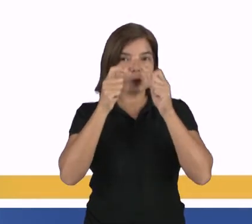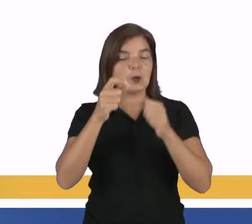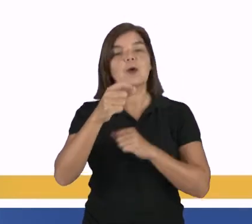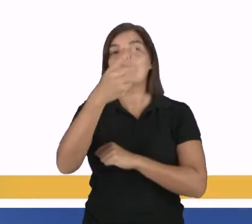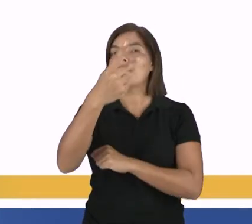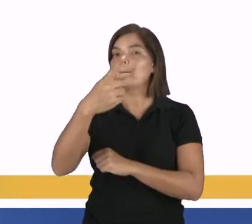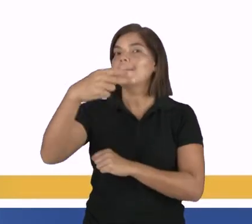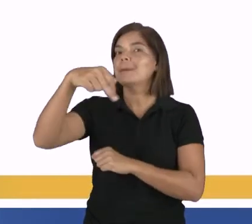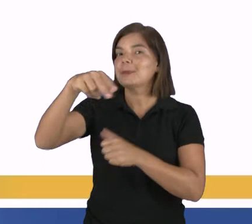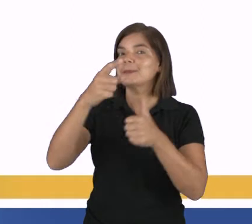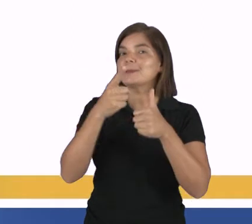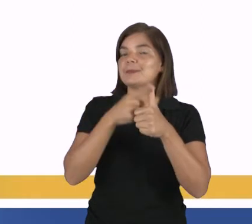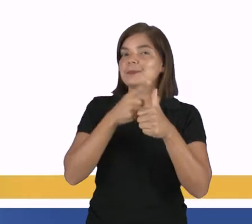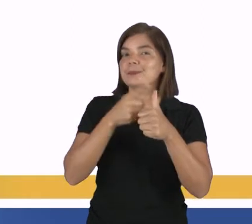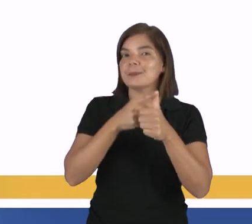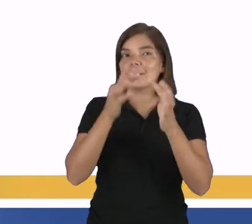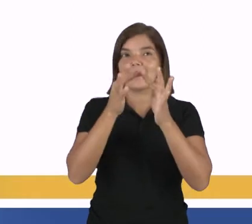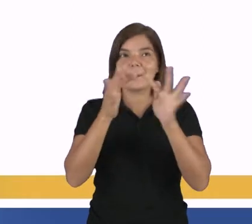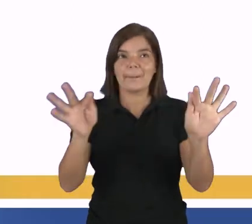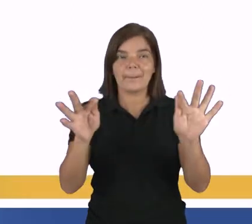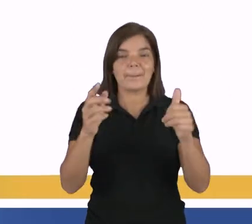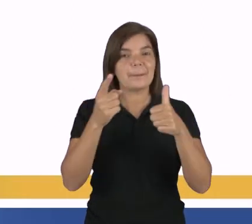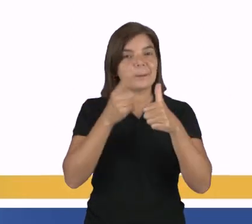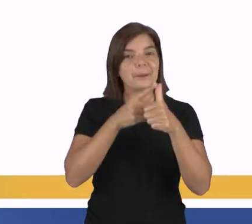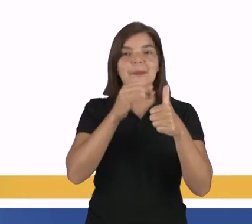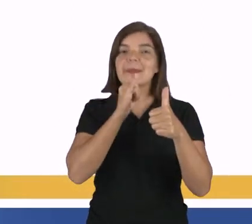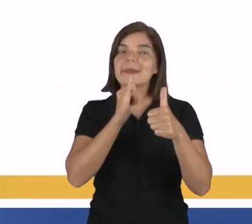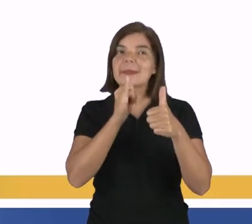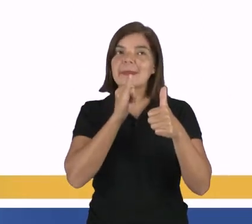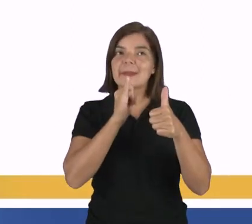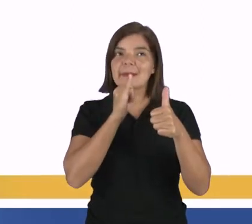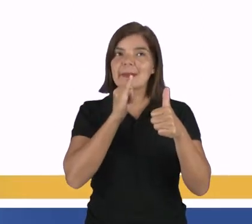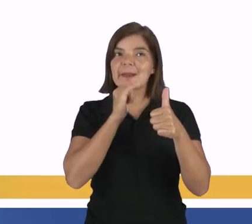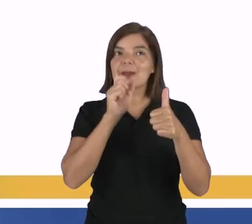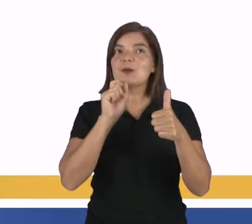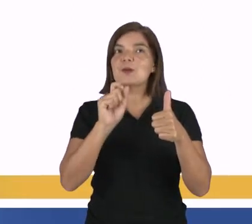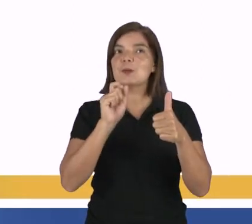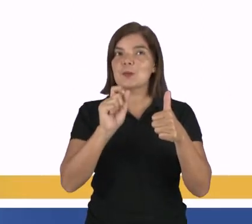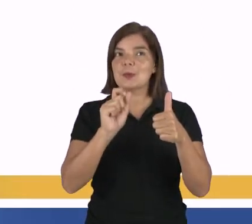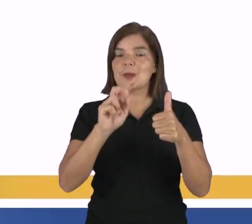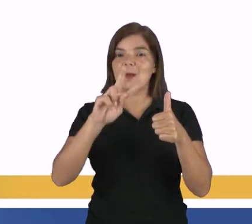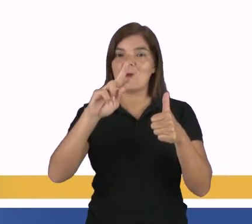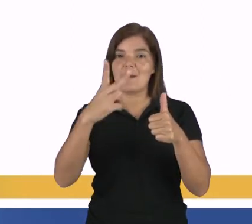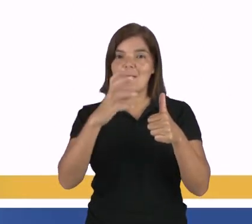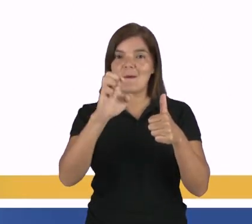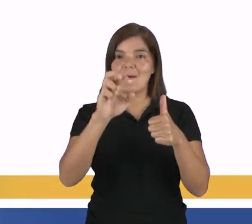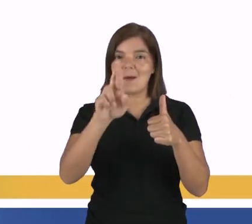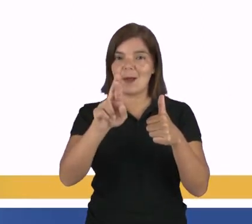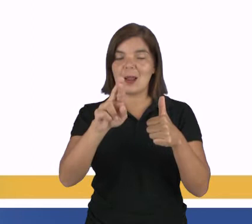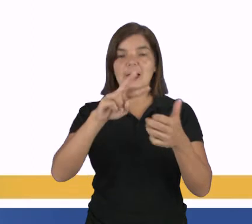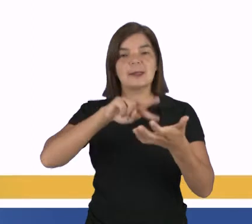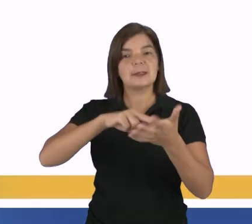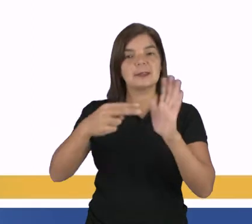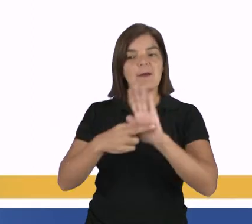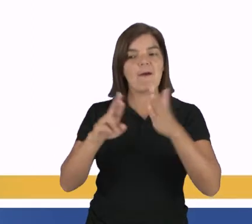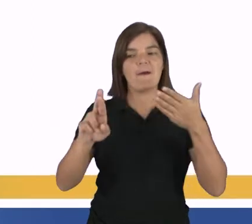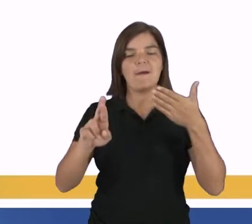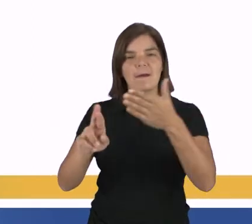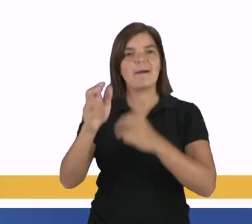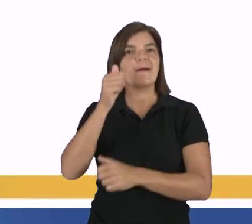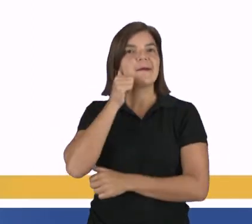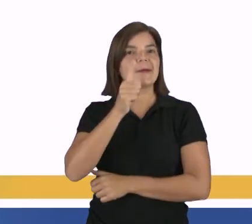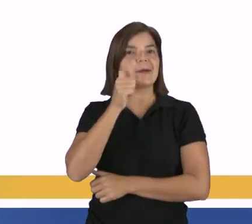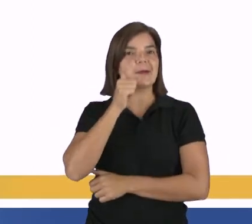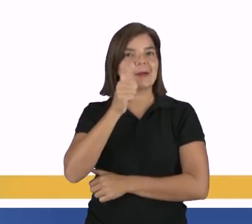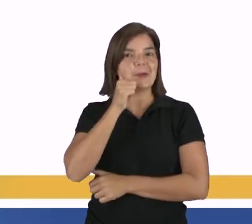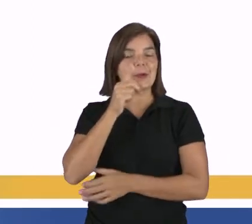pronomezinho lá. Na primeira frase, né, no primeiro exemplo, tem o her, que se refere a ela. Já na segunda, a